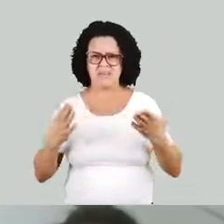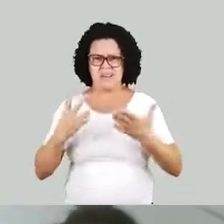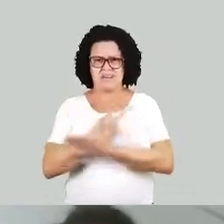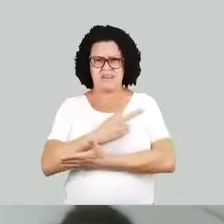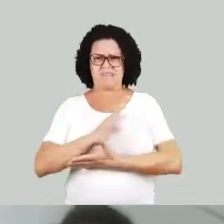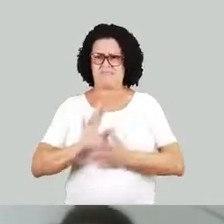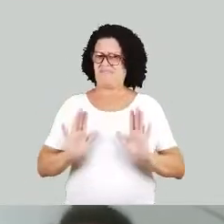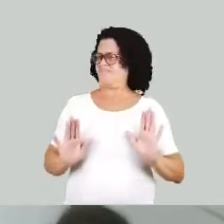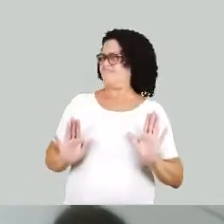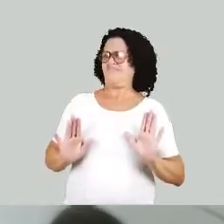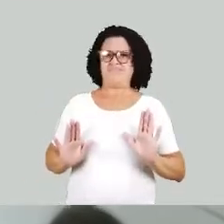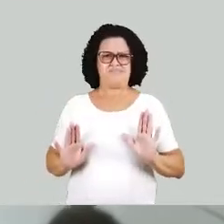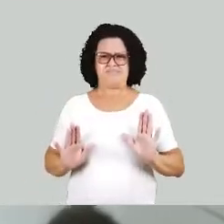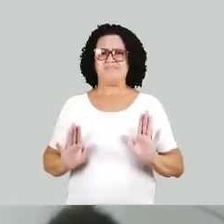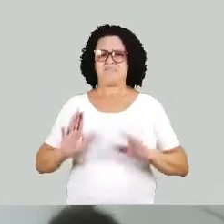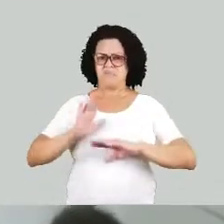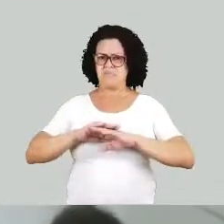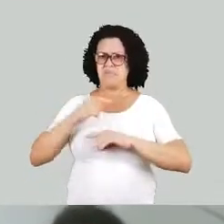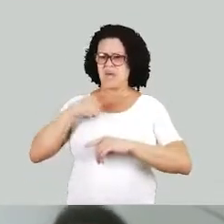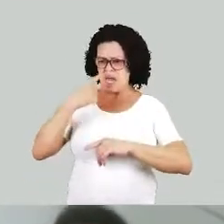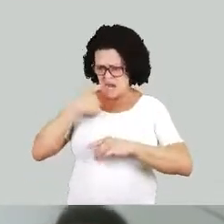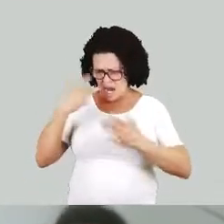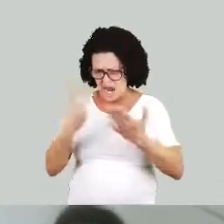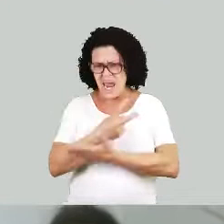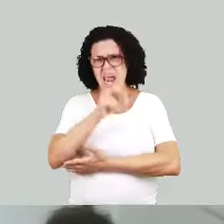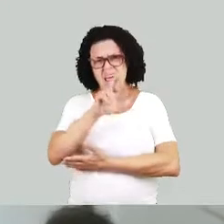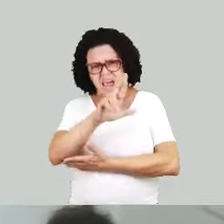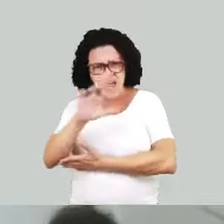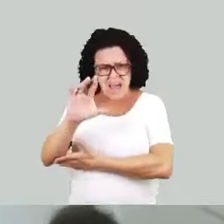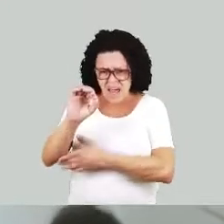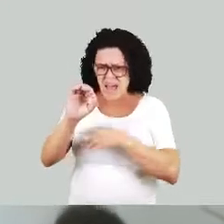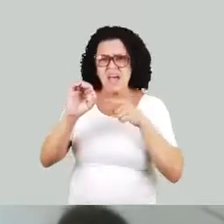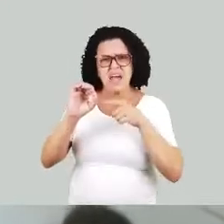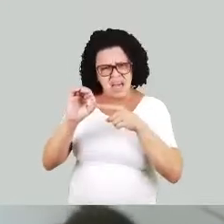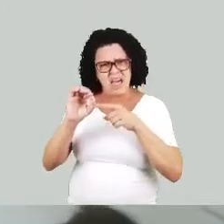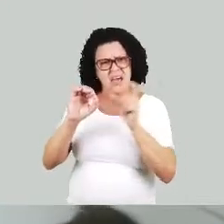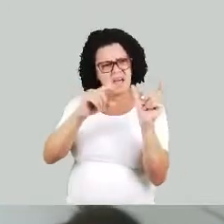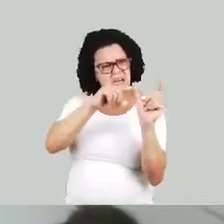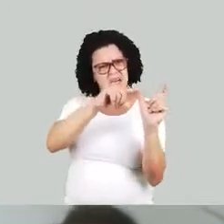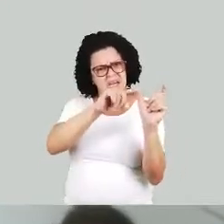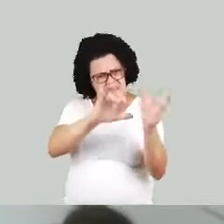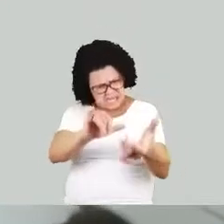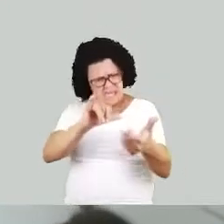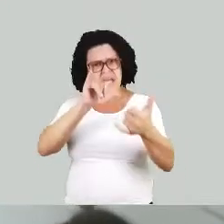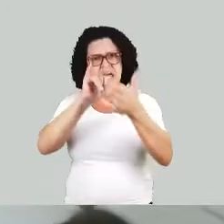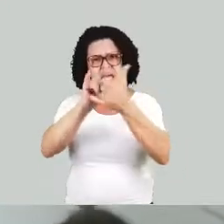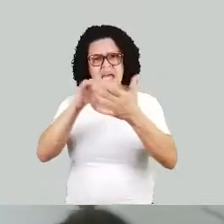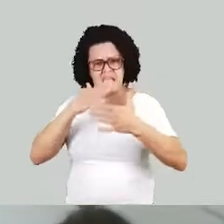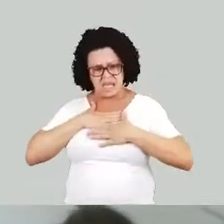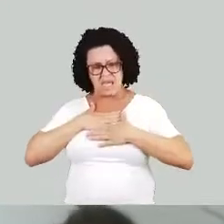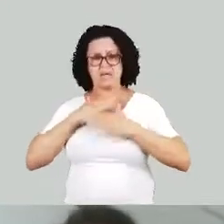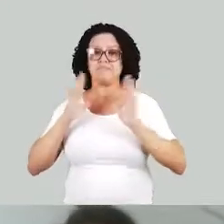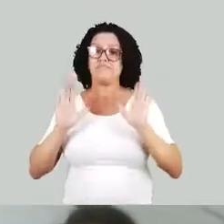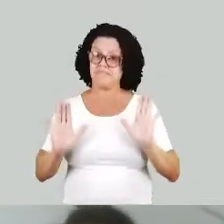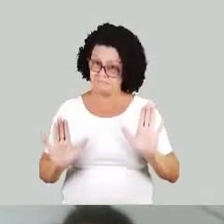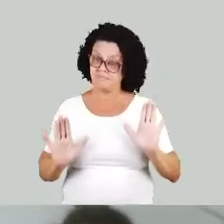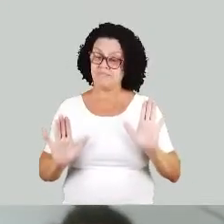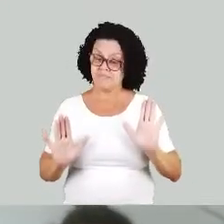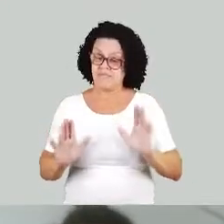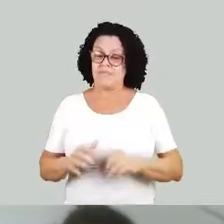aconteceu, reconhece como sendo um erro, aí sim a palavra correta seria o perdão.